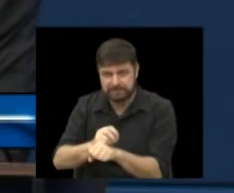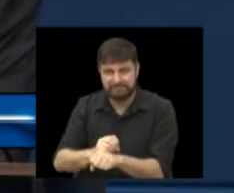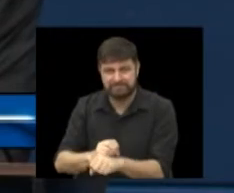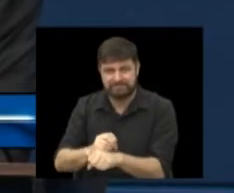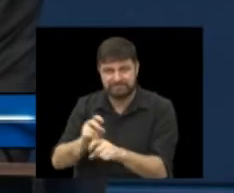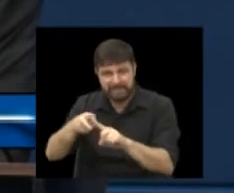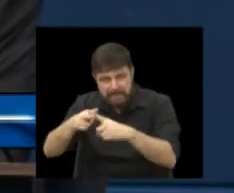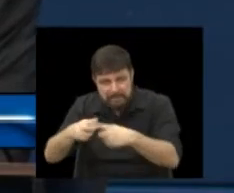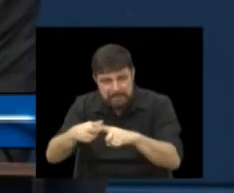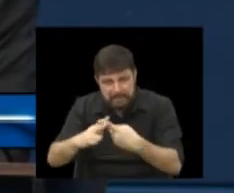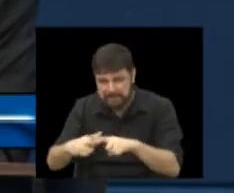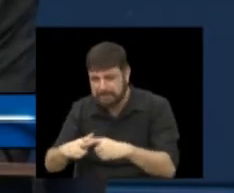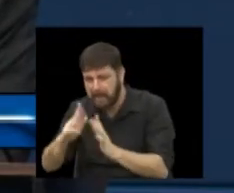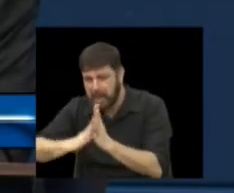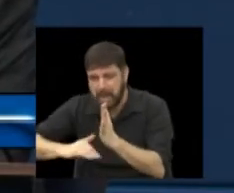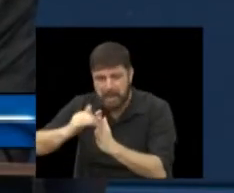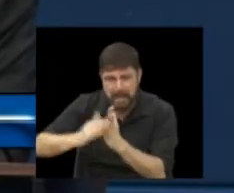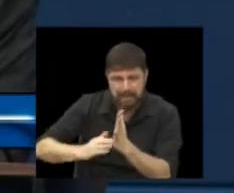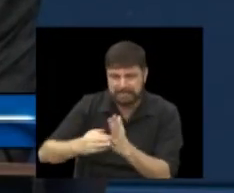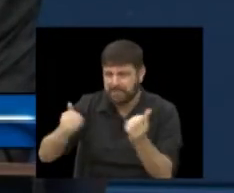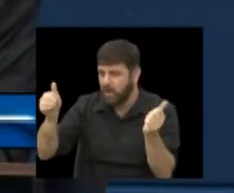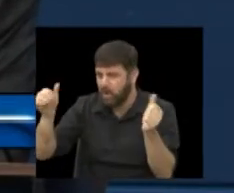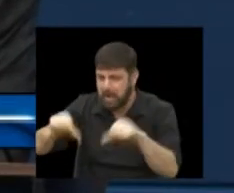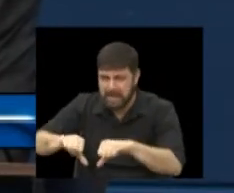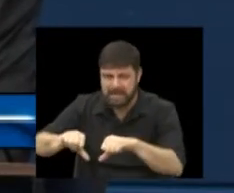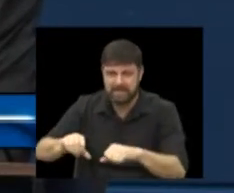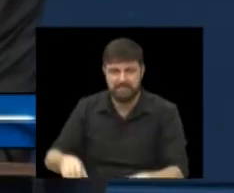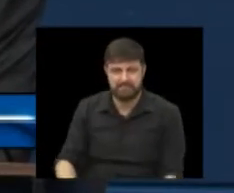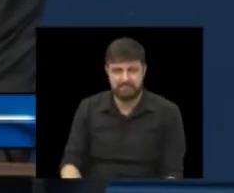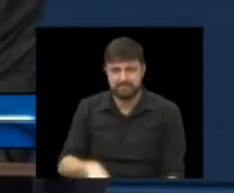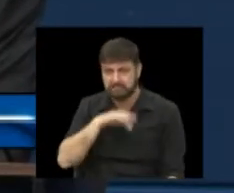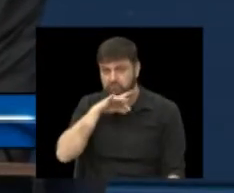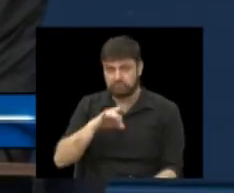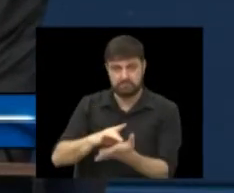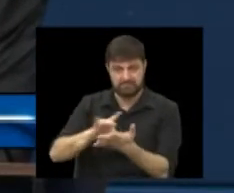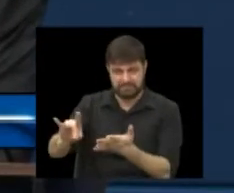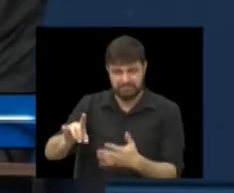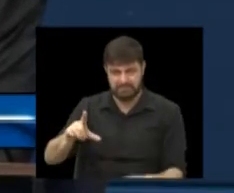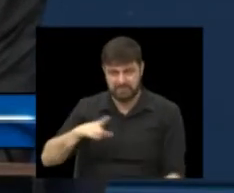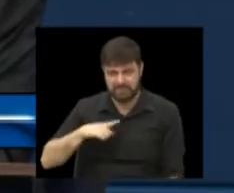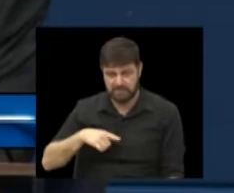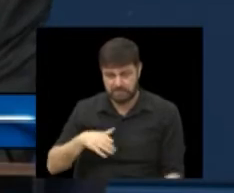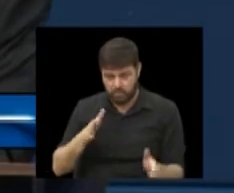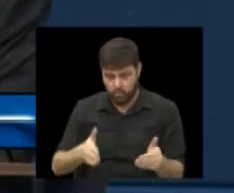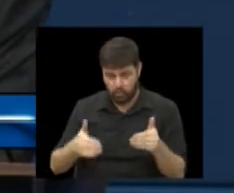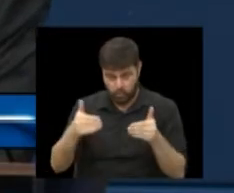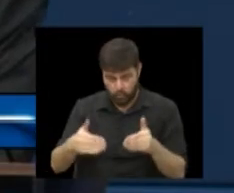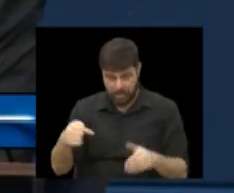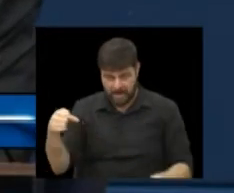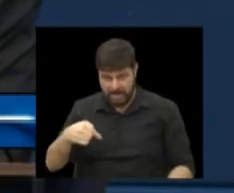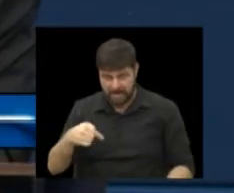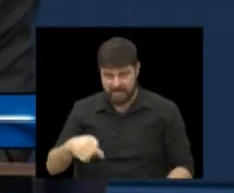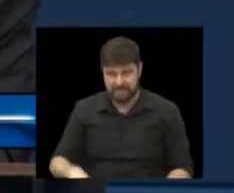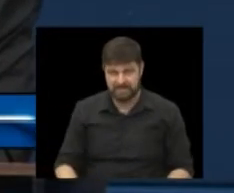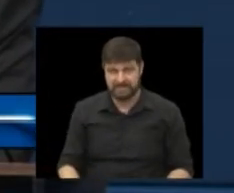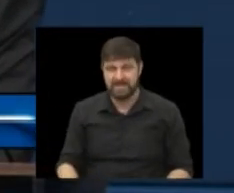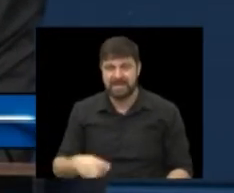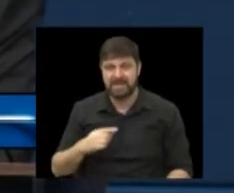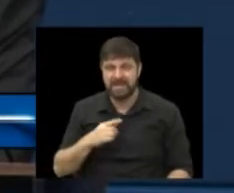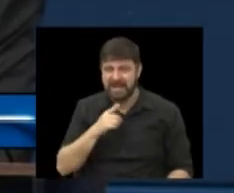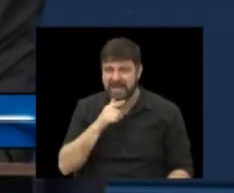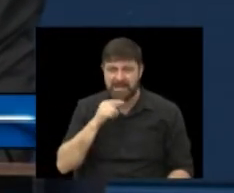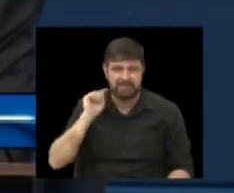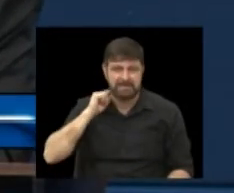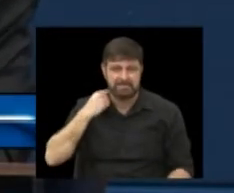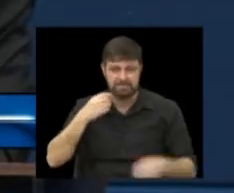está absolutamente precário, decadente. Para você ter uma ideia, tem um consultório que está pingando esgoto do banheiro que